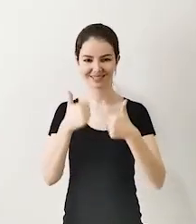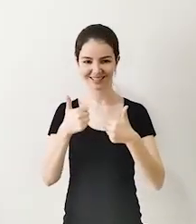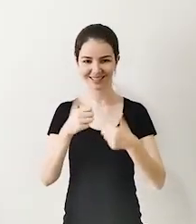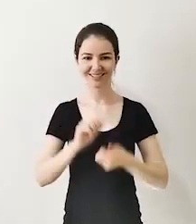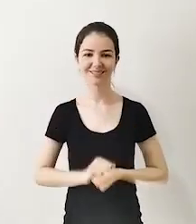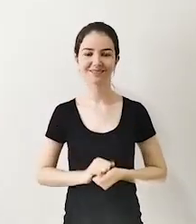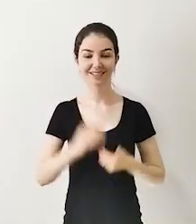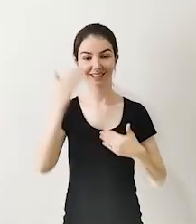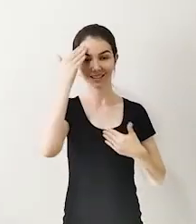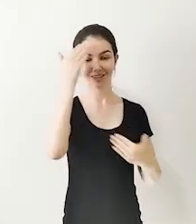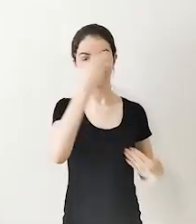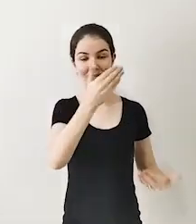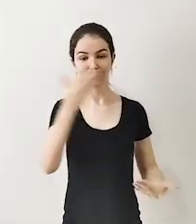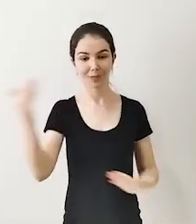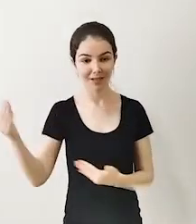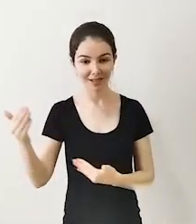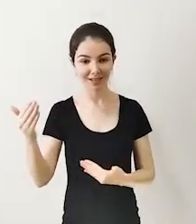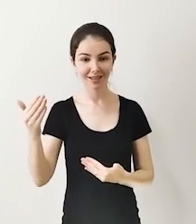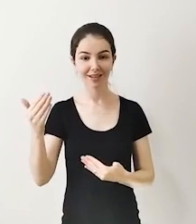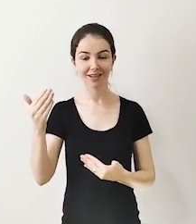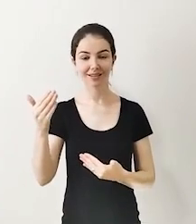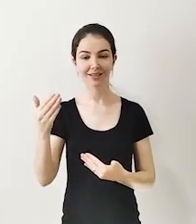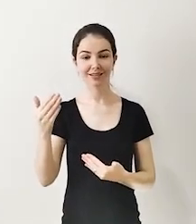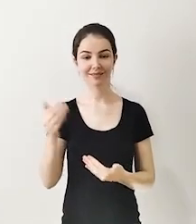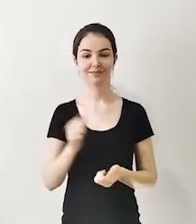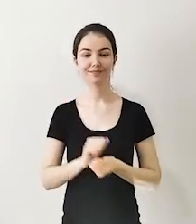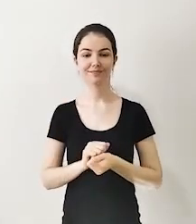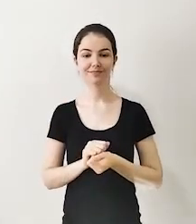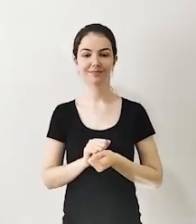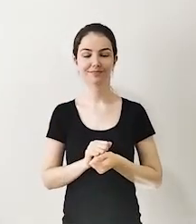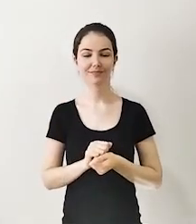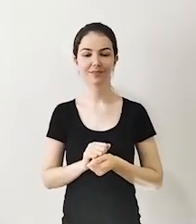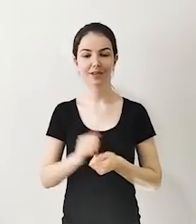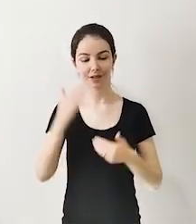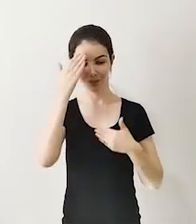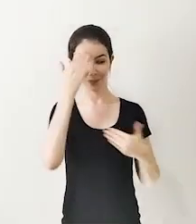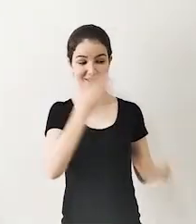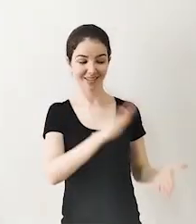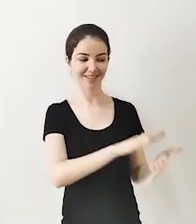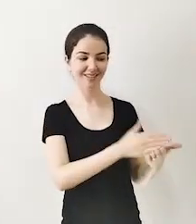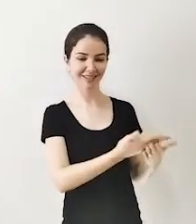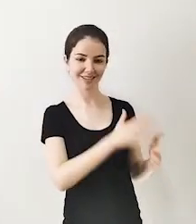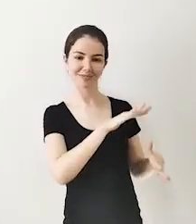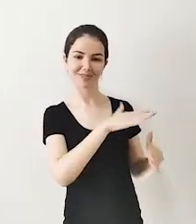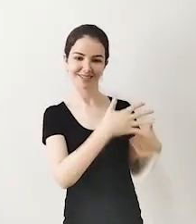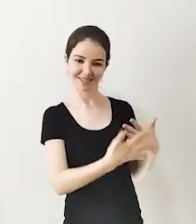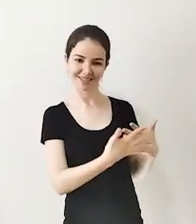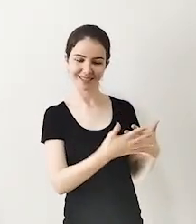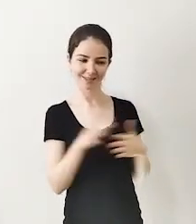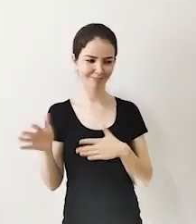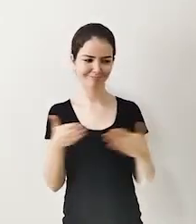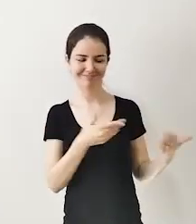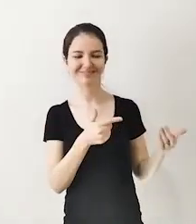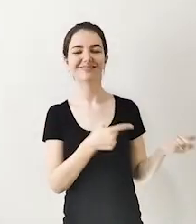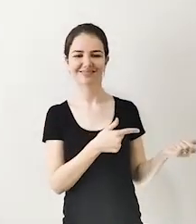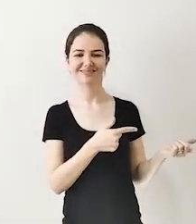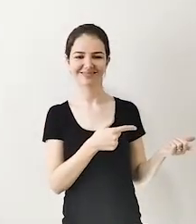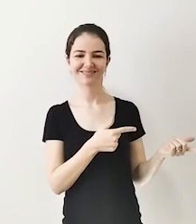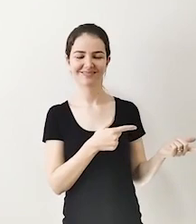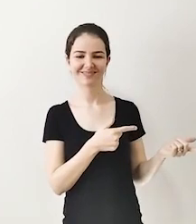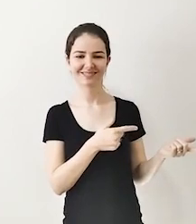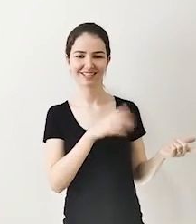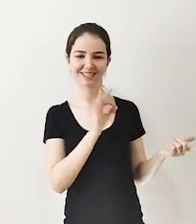galera? Muito obrigada para quem assistiu a aula até aqui. Obrigada, Maiara, nossa intérprete. Eu tenho que fazer para o lado contrário, que a câmera está ao